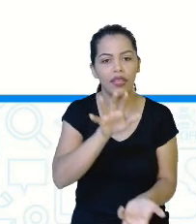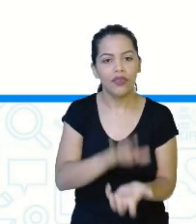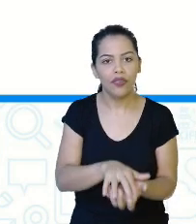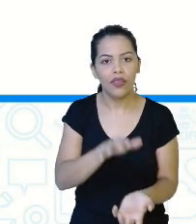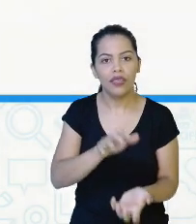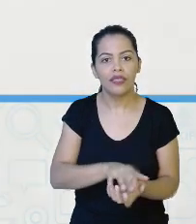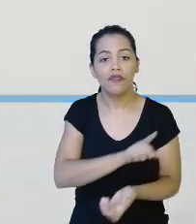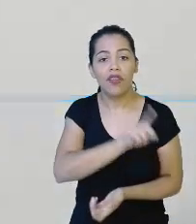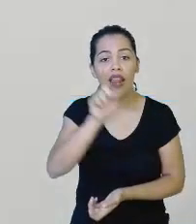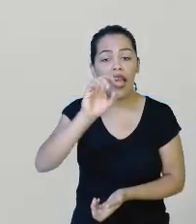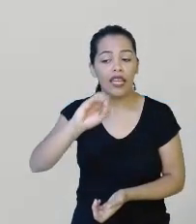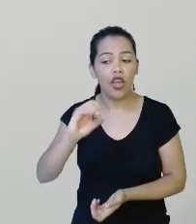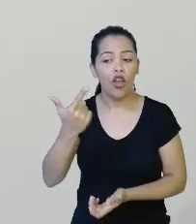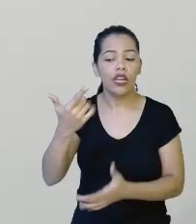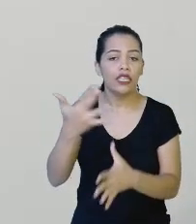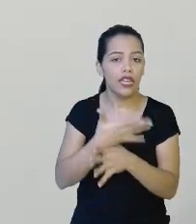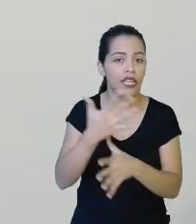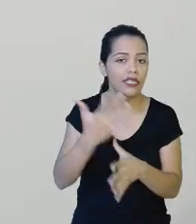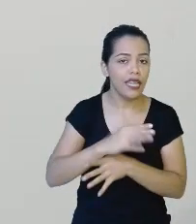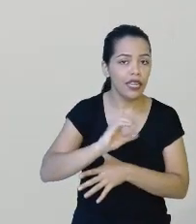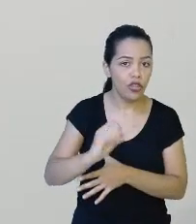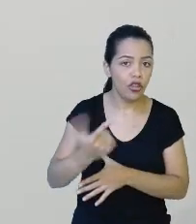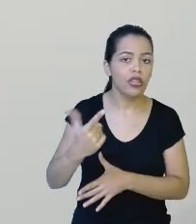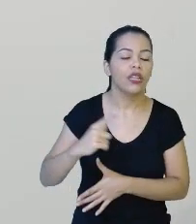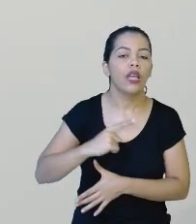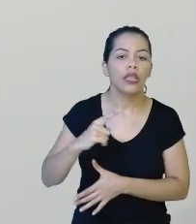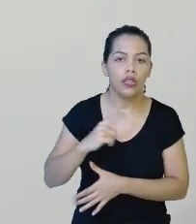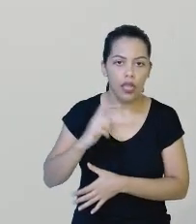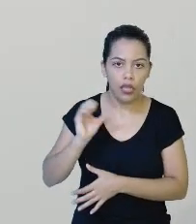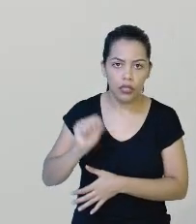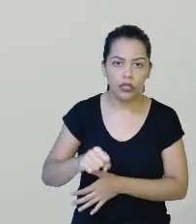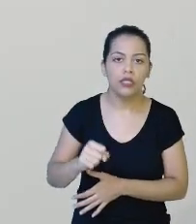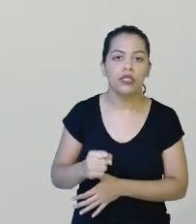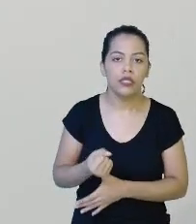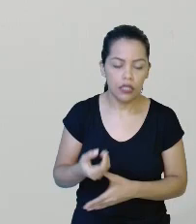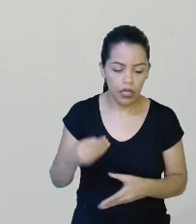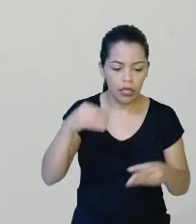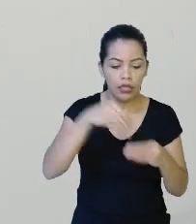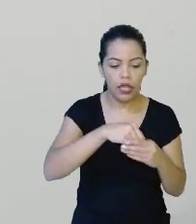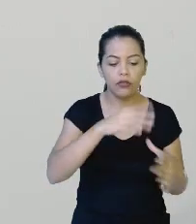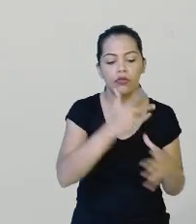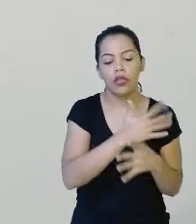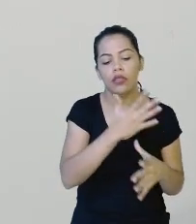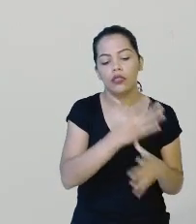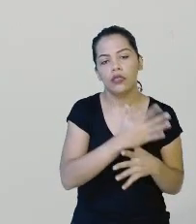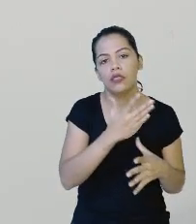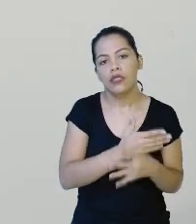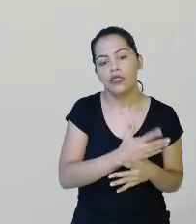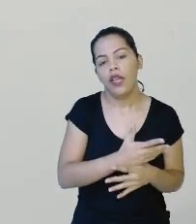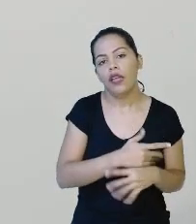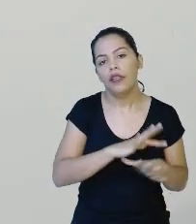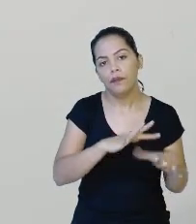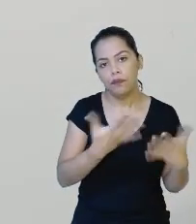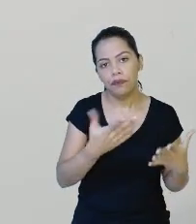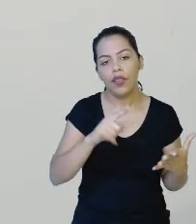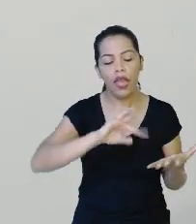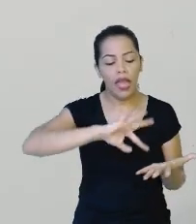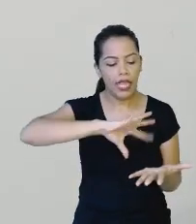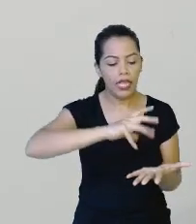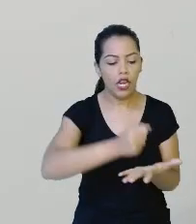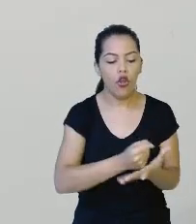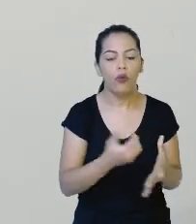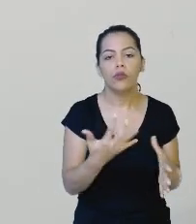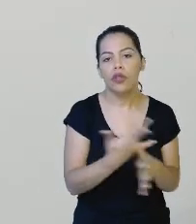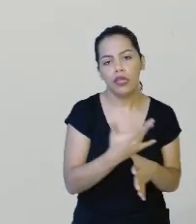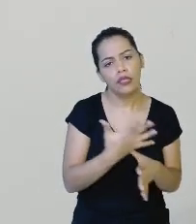temos aqui em Pernambuco, reconhecidamente, um quilombo que fica numa cidade, um quilombo urbano. E temos também